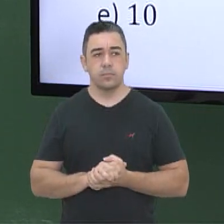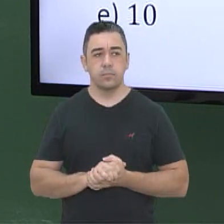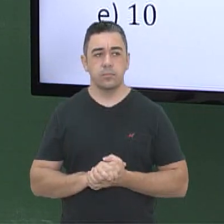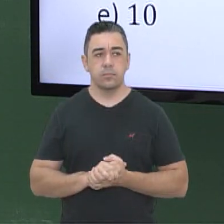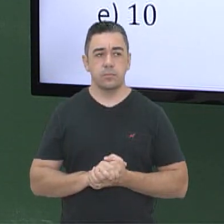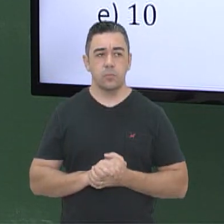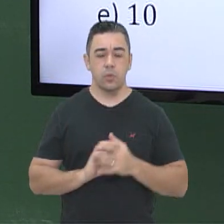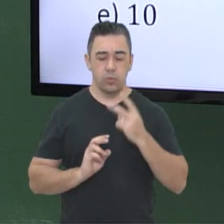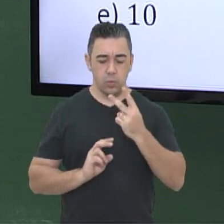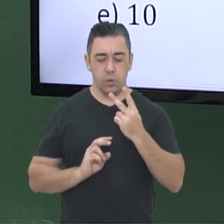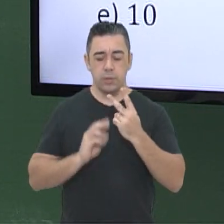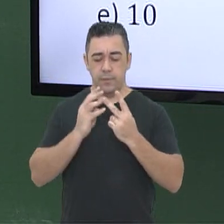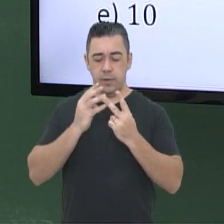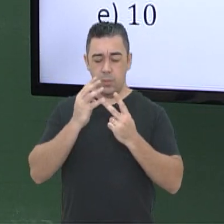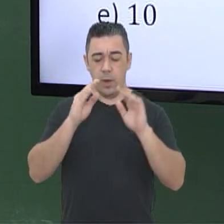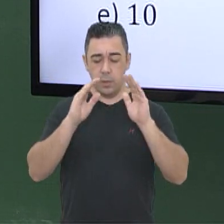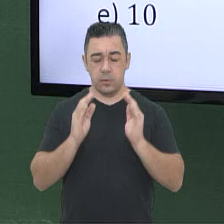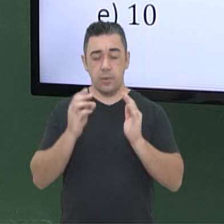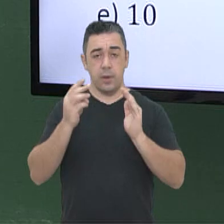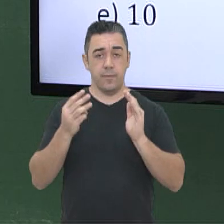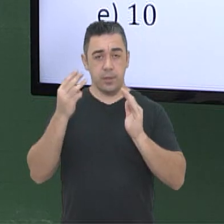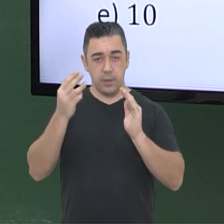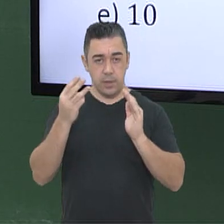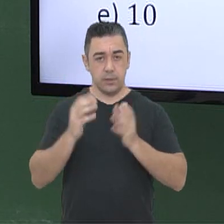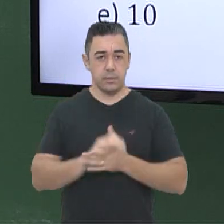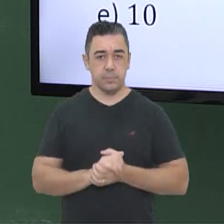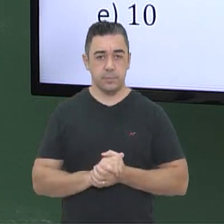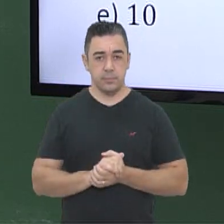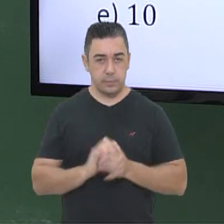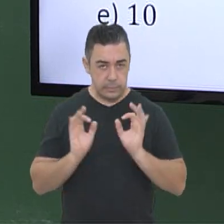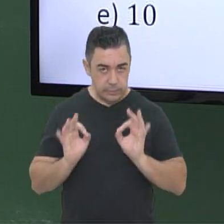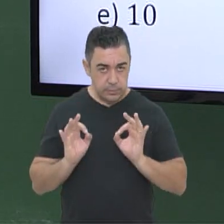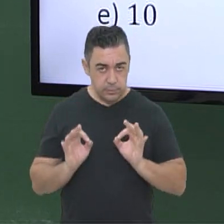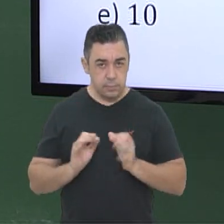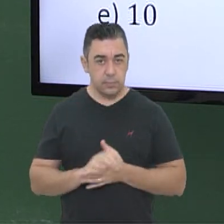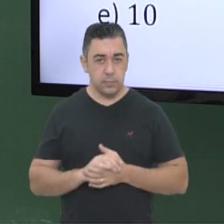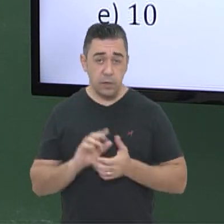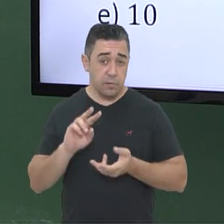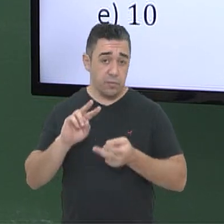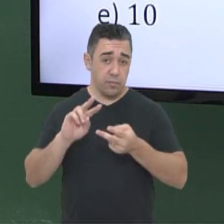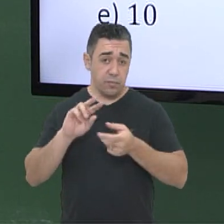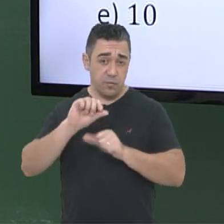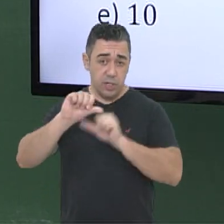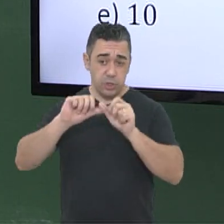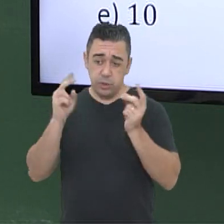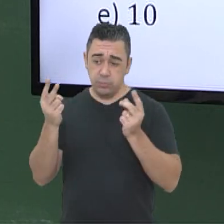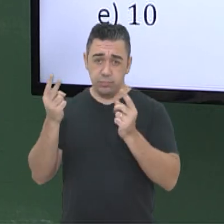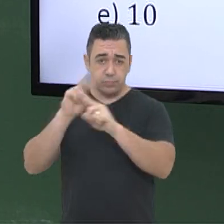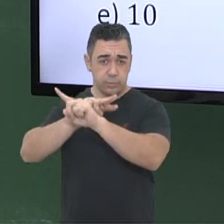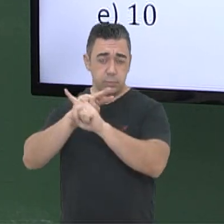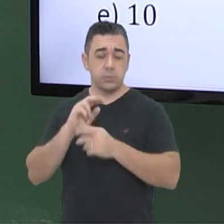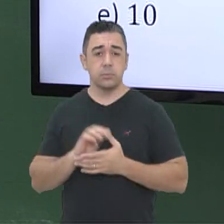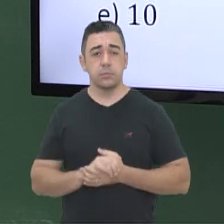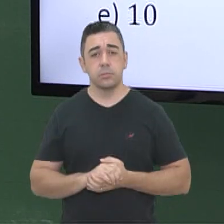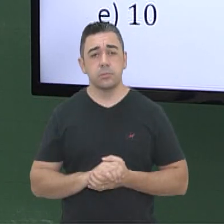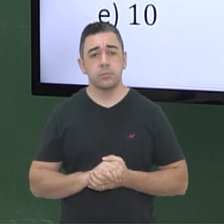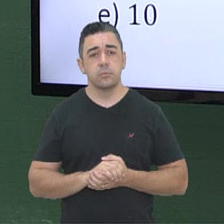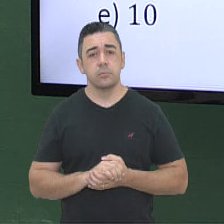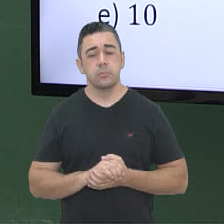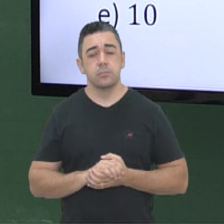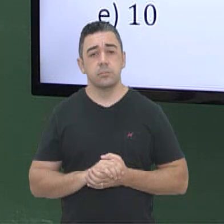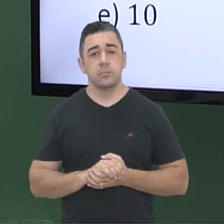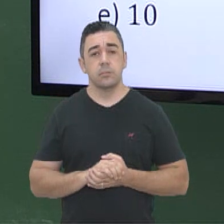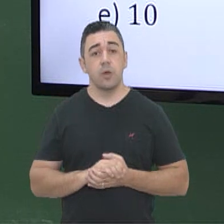2 elevado a 4 elevado a 3, certo? Ó, inverti. 3 vezes 4, 4 vezes 3,